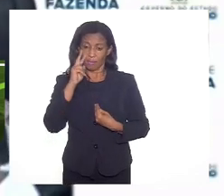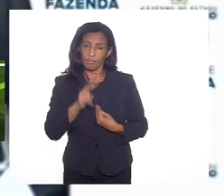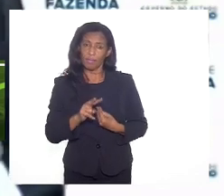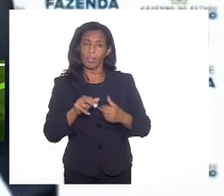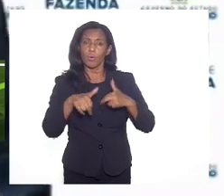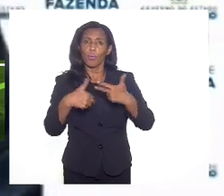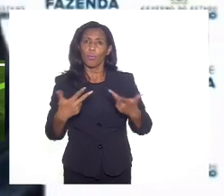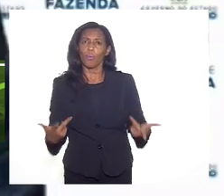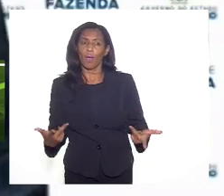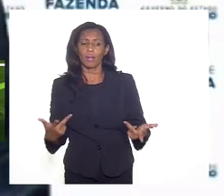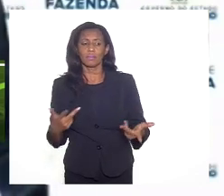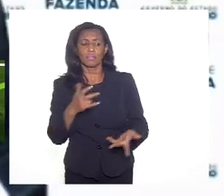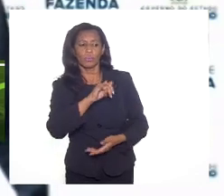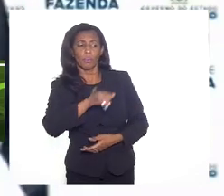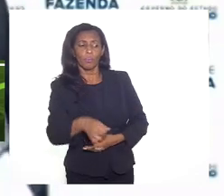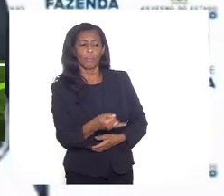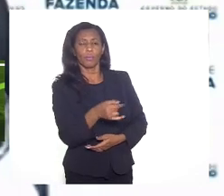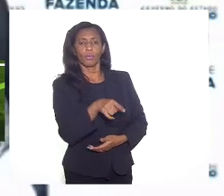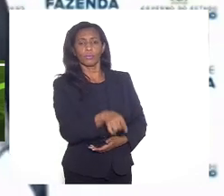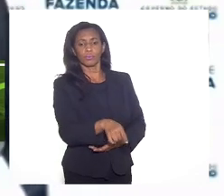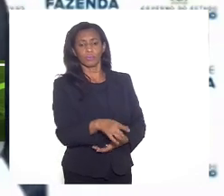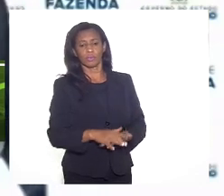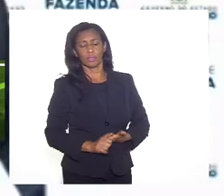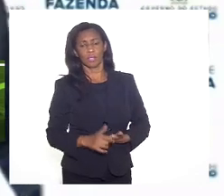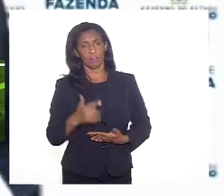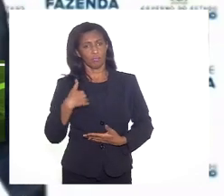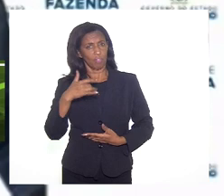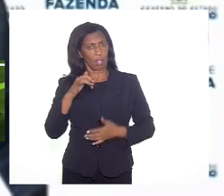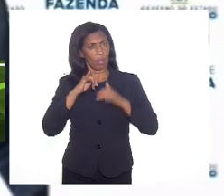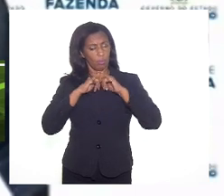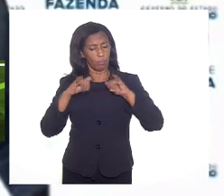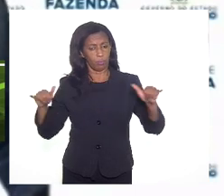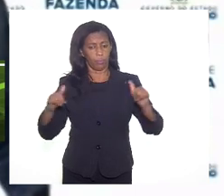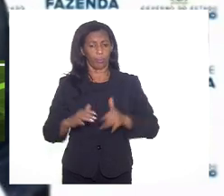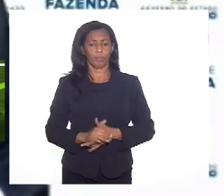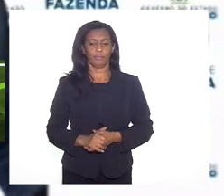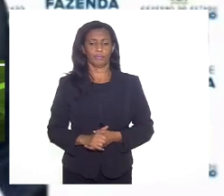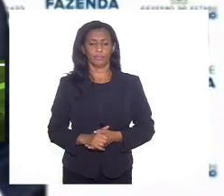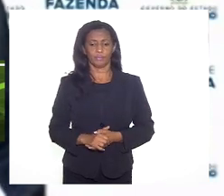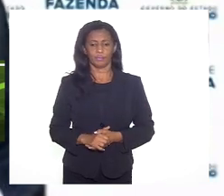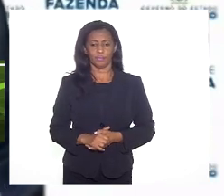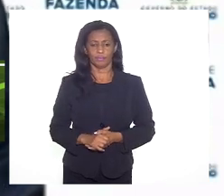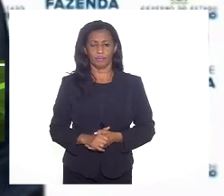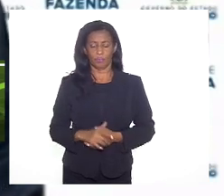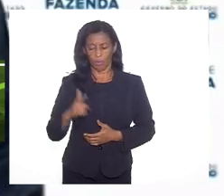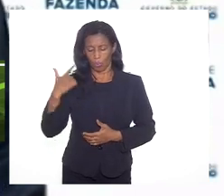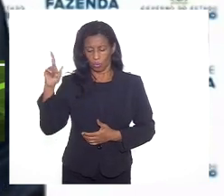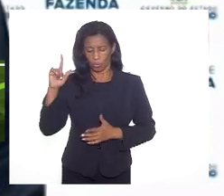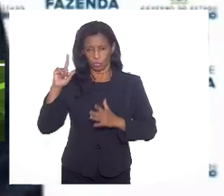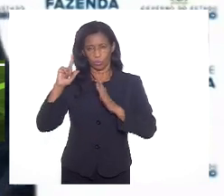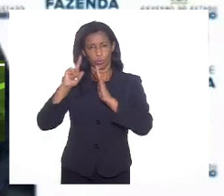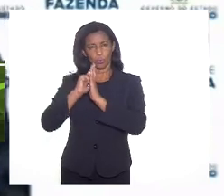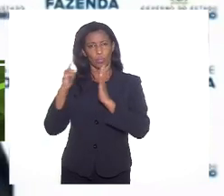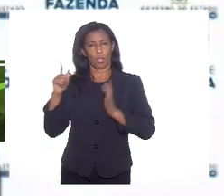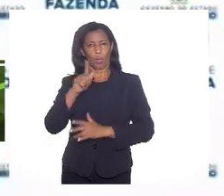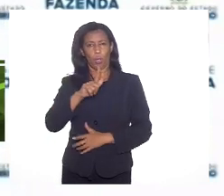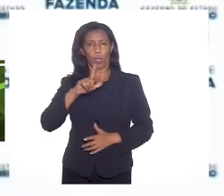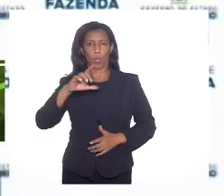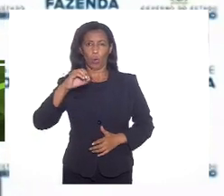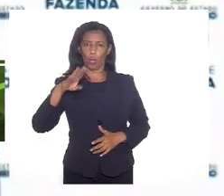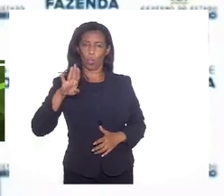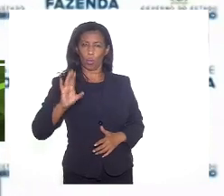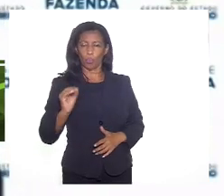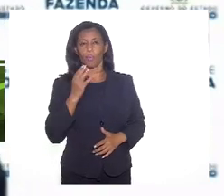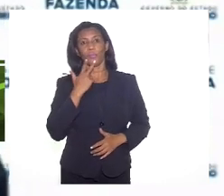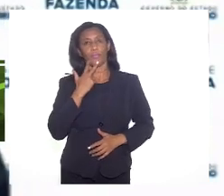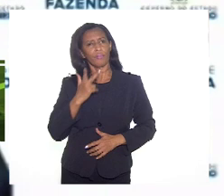os cenários, né? Eu já dei uma declaração outro dia para o jornal O Globo falando sobre isso,